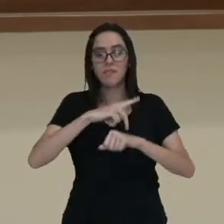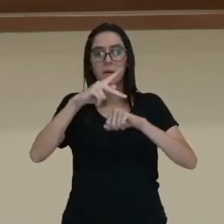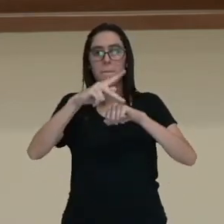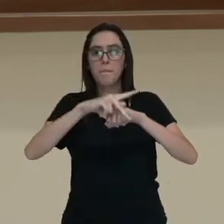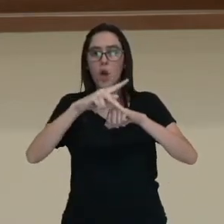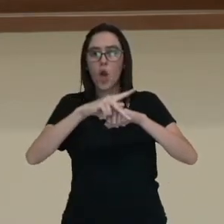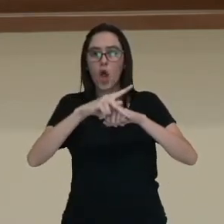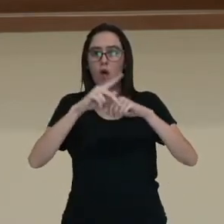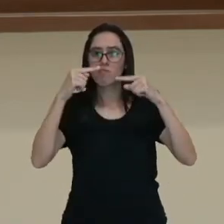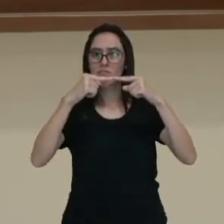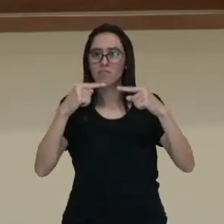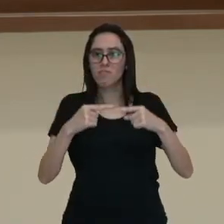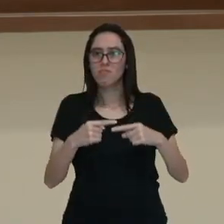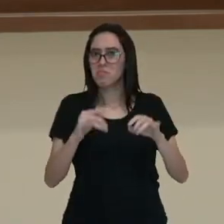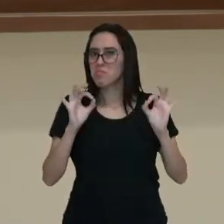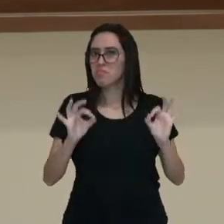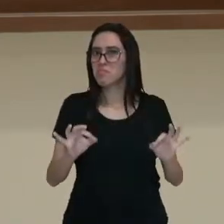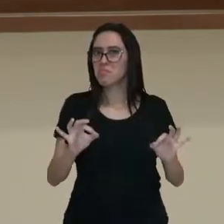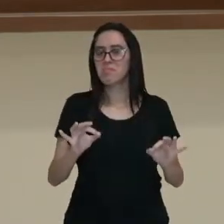indefinidos? Vamos a ver?